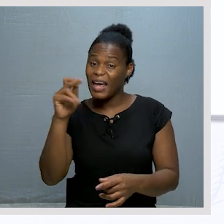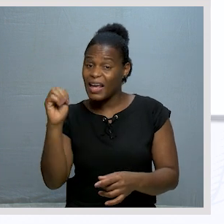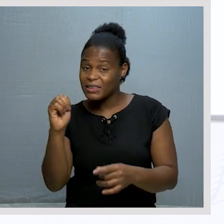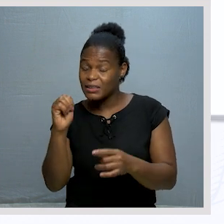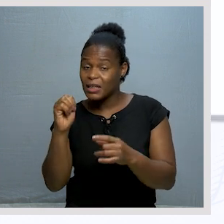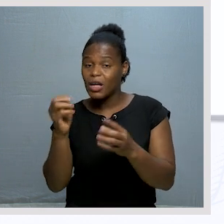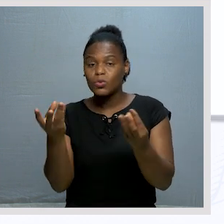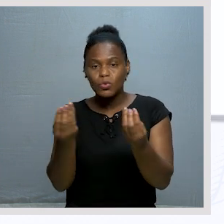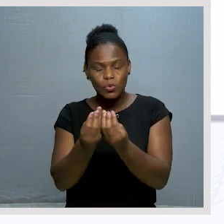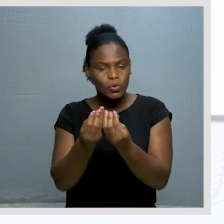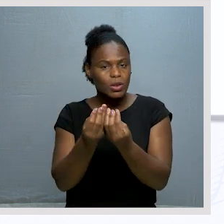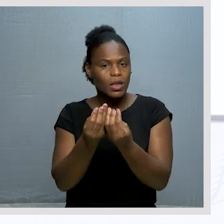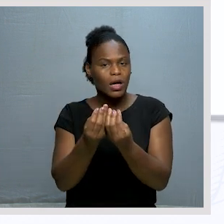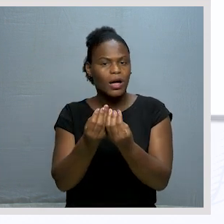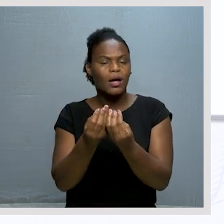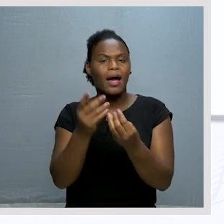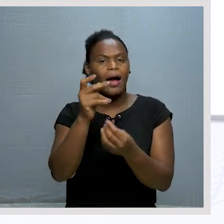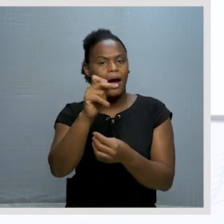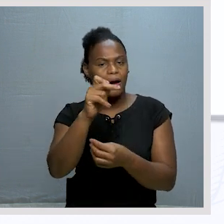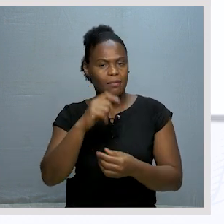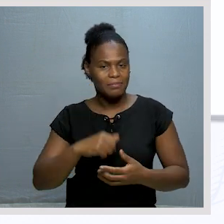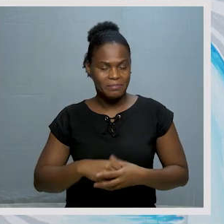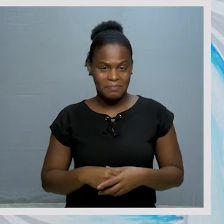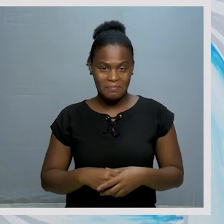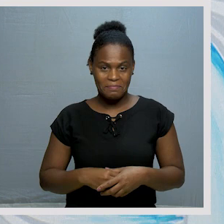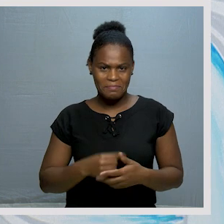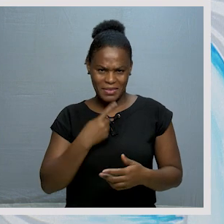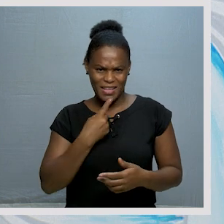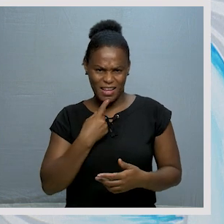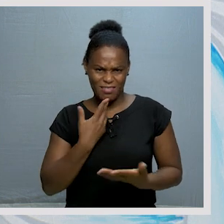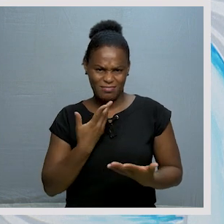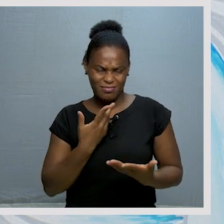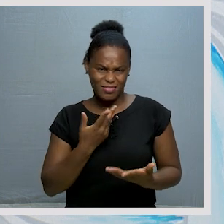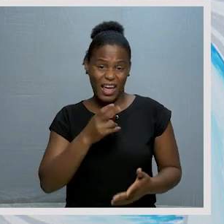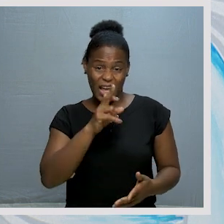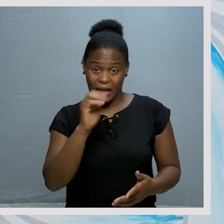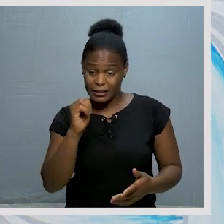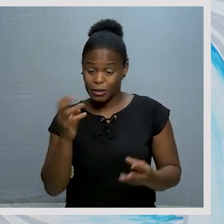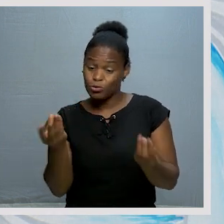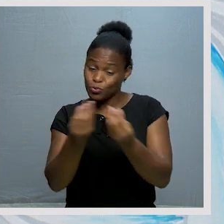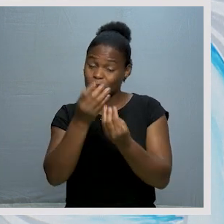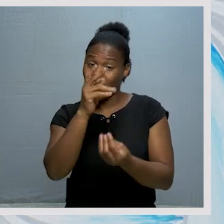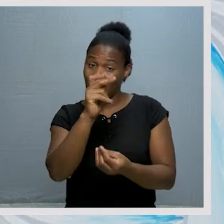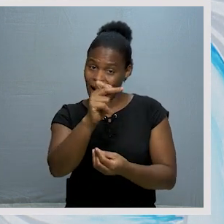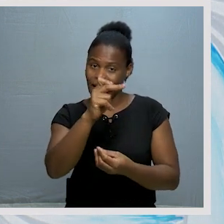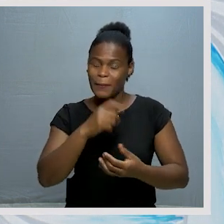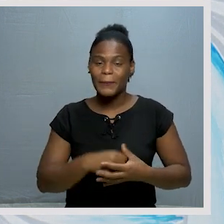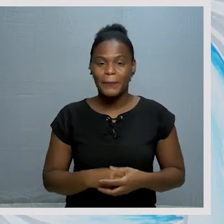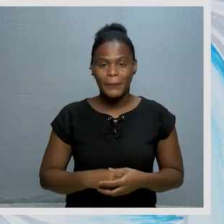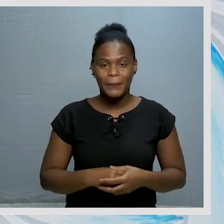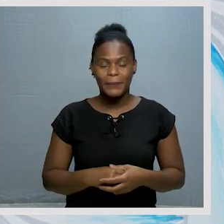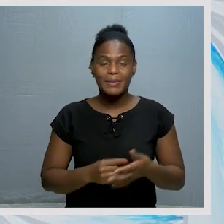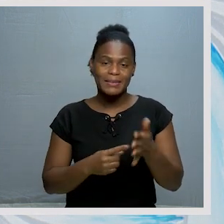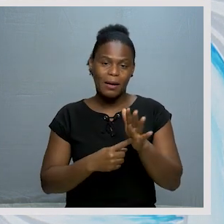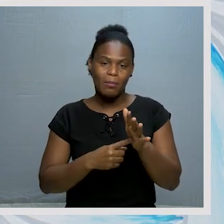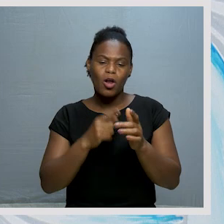acrescentando-lhes o quê? Acrescentando-lhes um A. Entenderam? Os nomes terminados